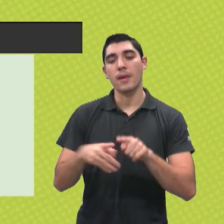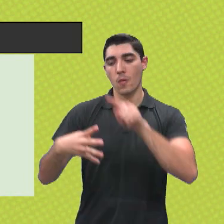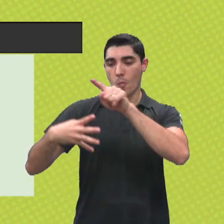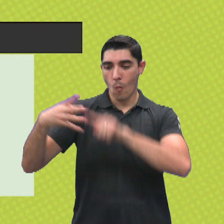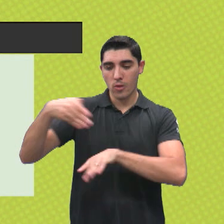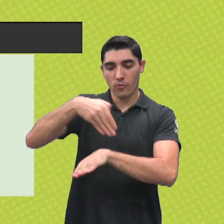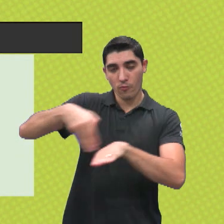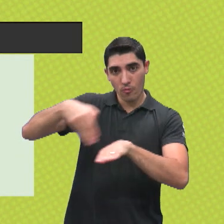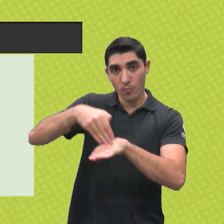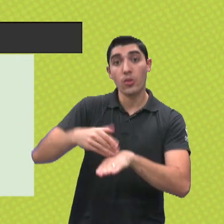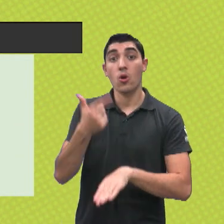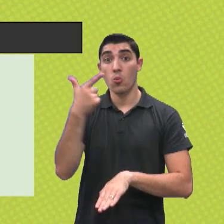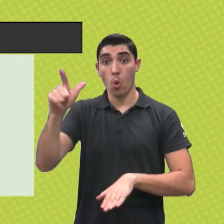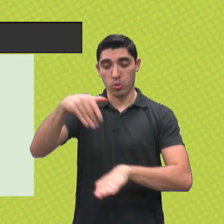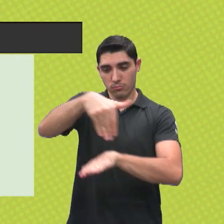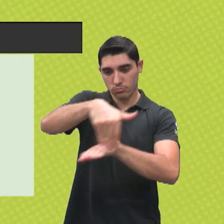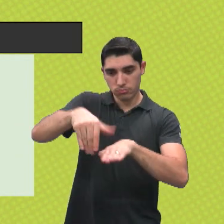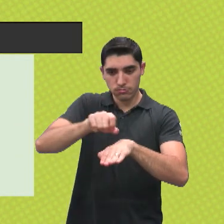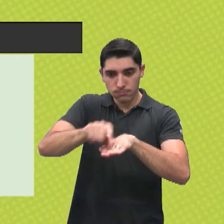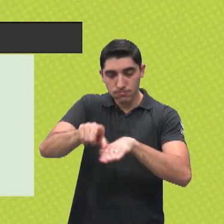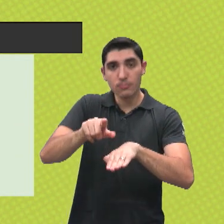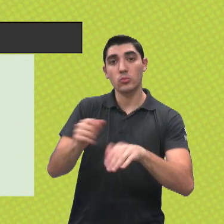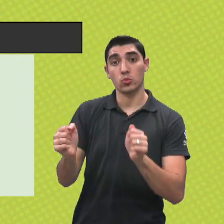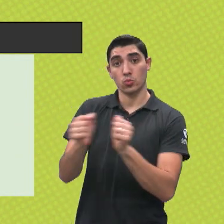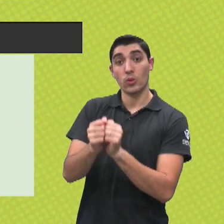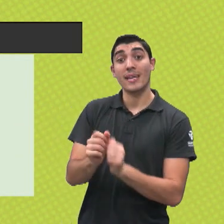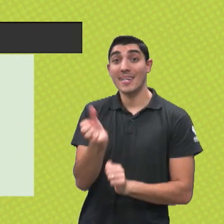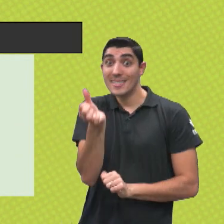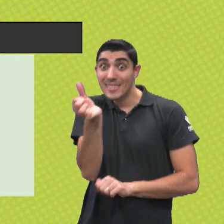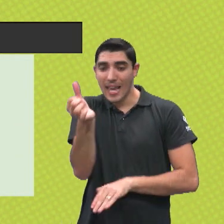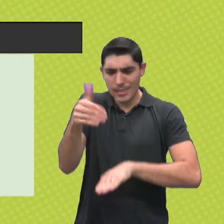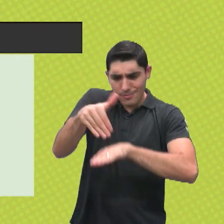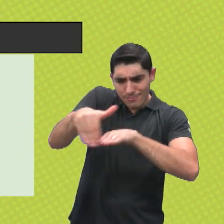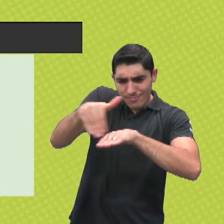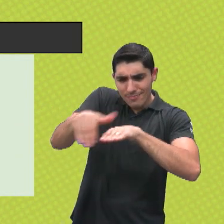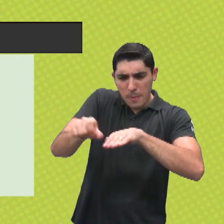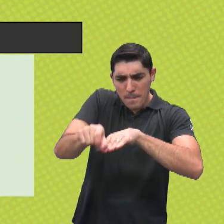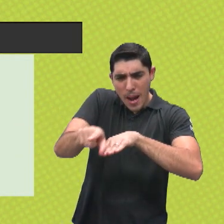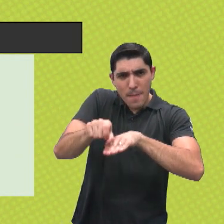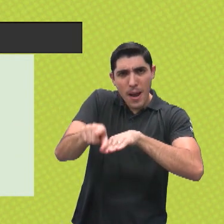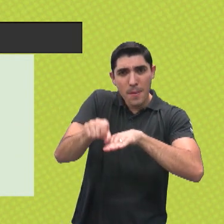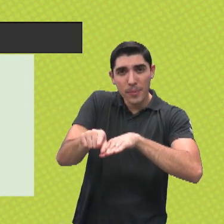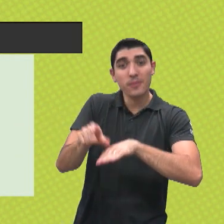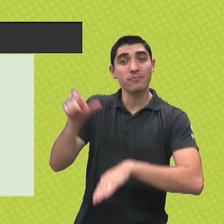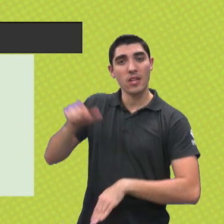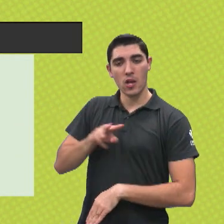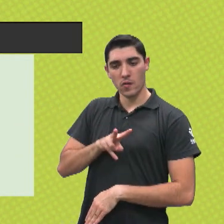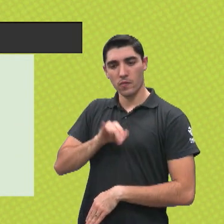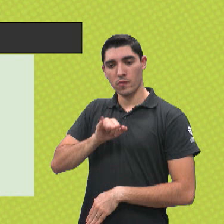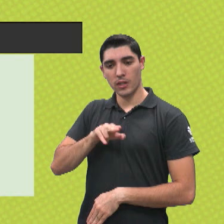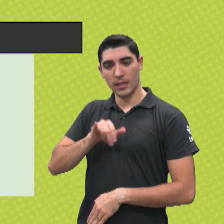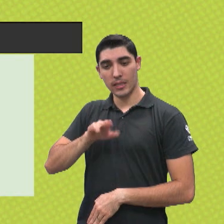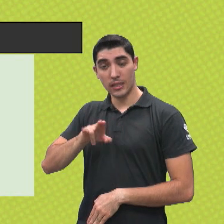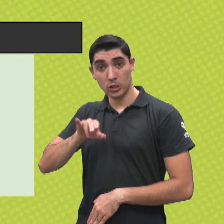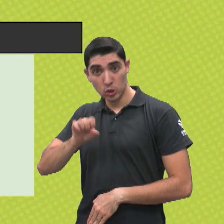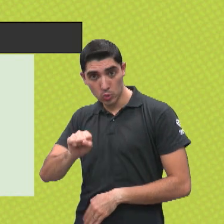2 meias de ligação e 6 atacantes tem a equipe do São José, o Vinícius Tanque, Rony são